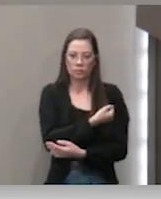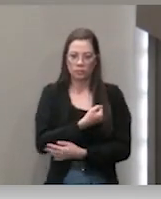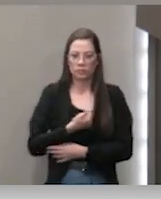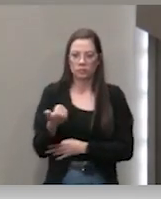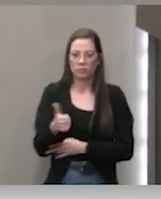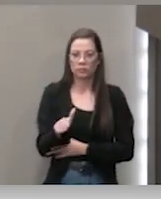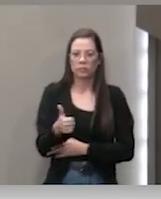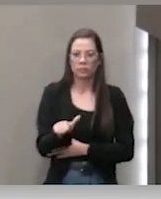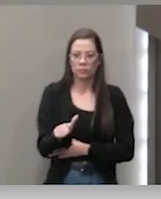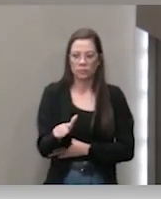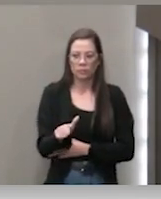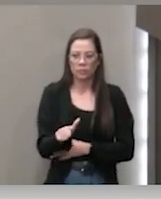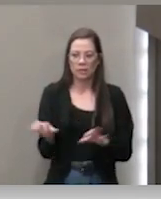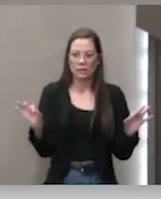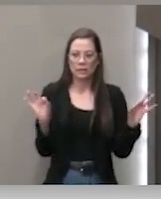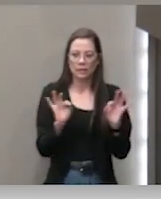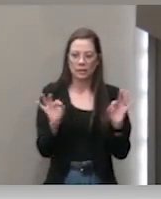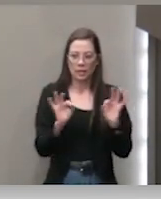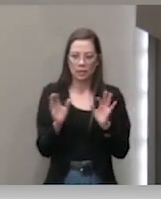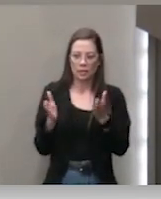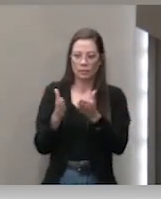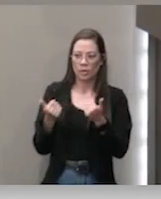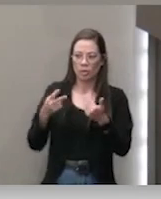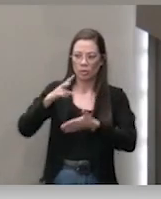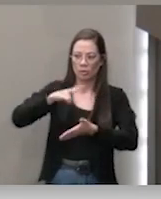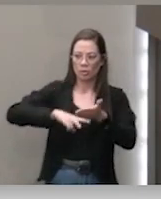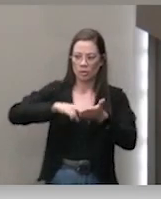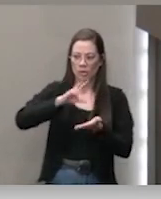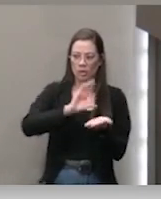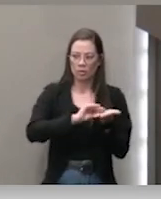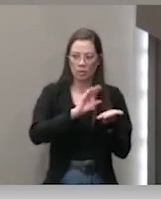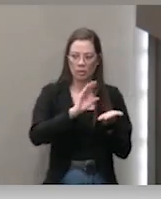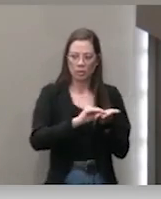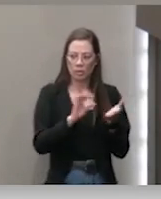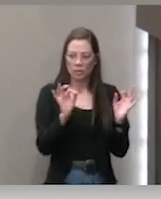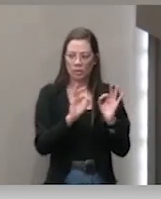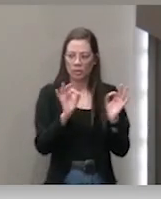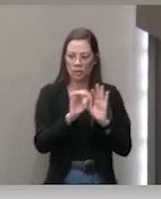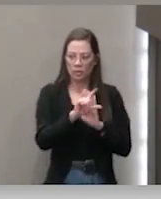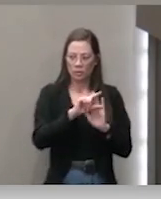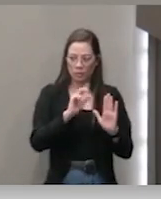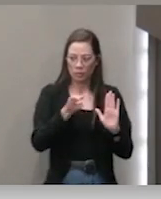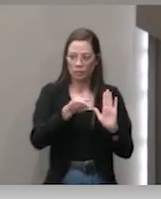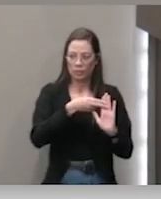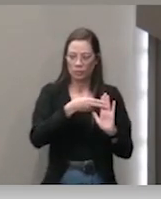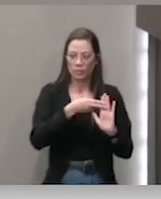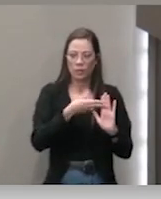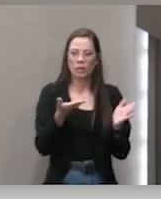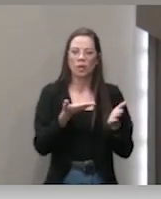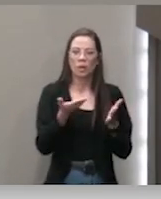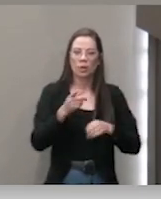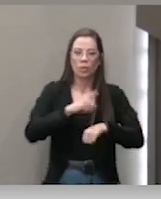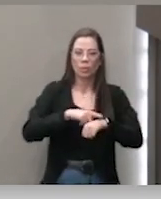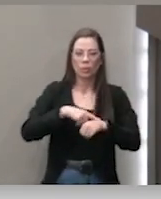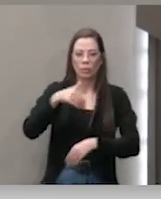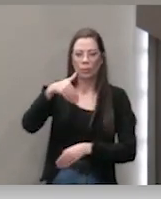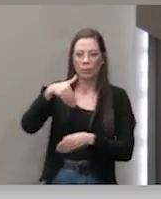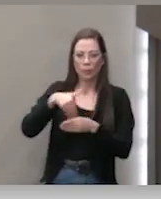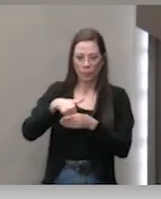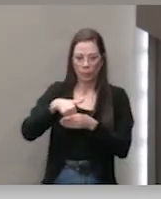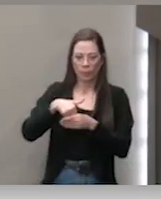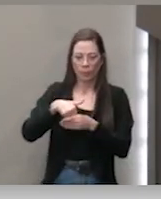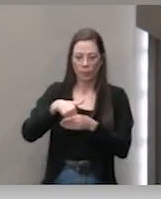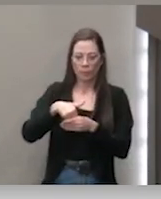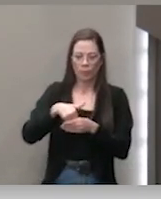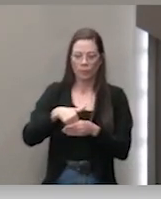11. Não havendo requerimento de leitura da ata, nem retificações a fazer, coloco em